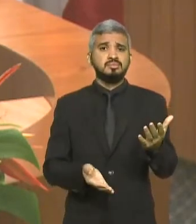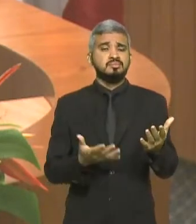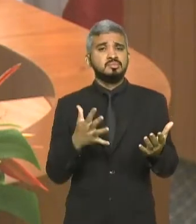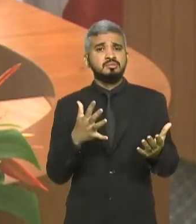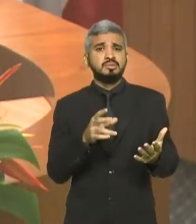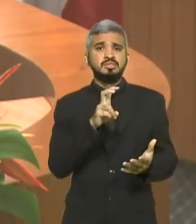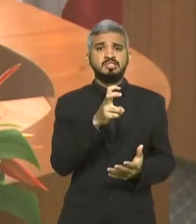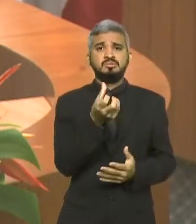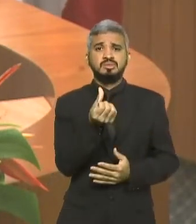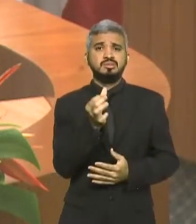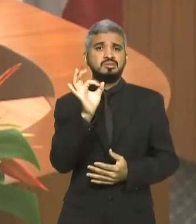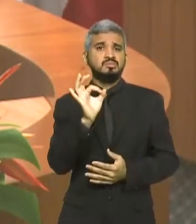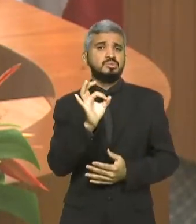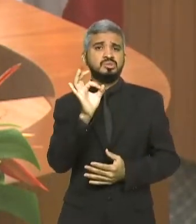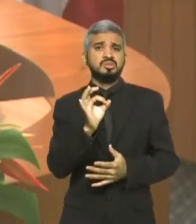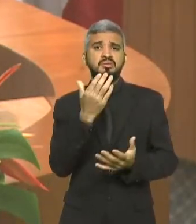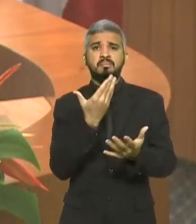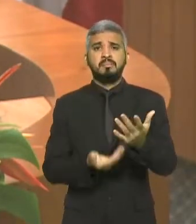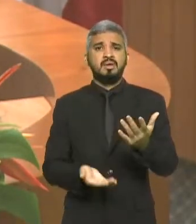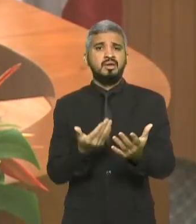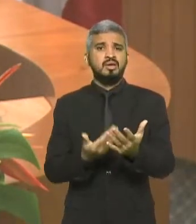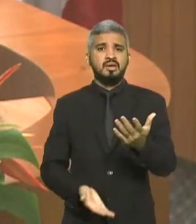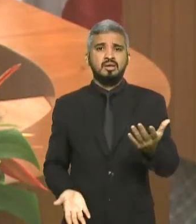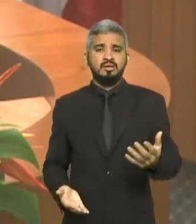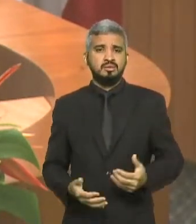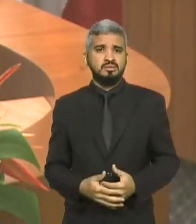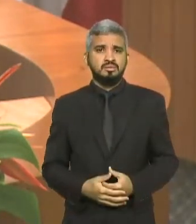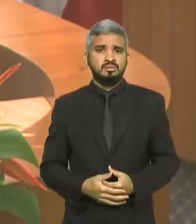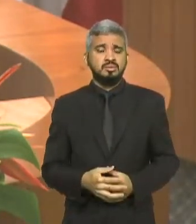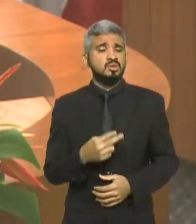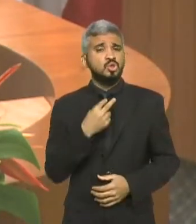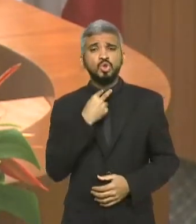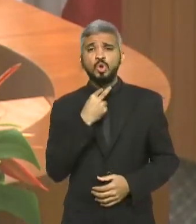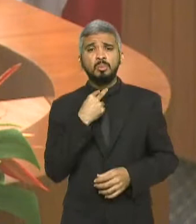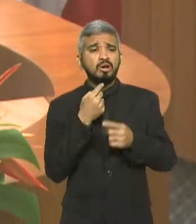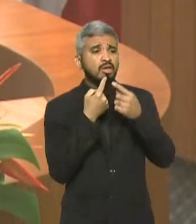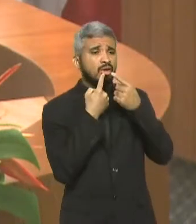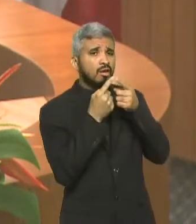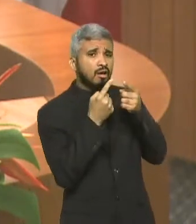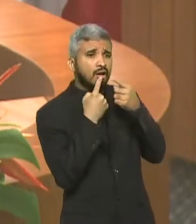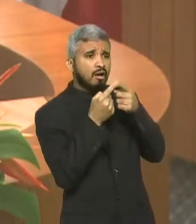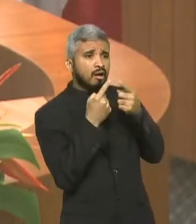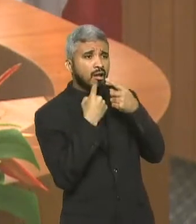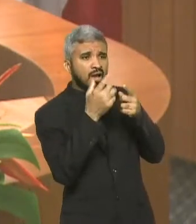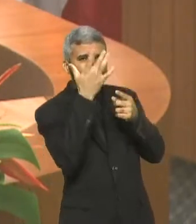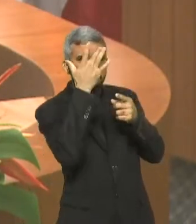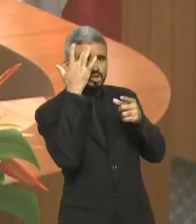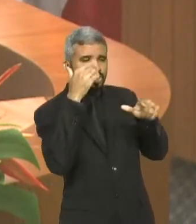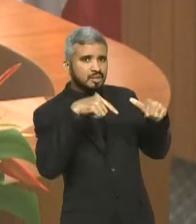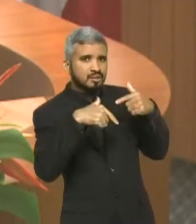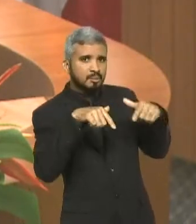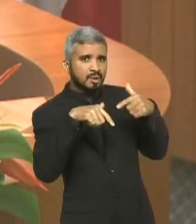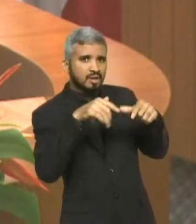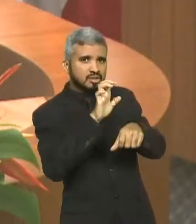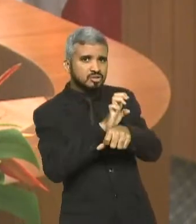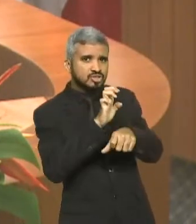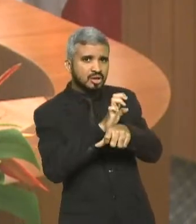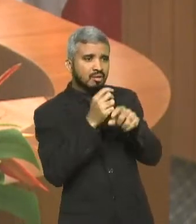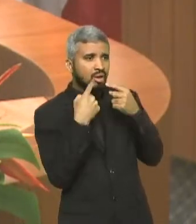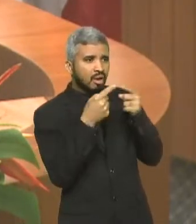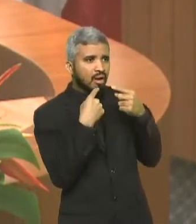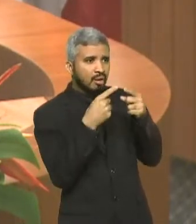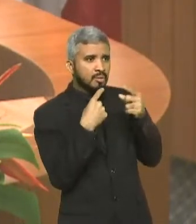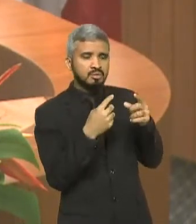população entenda, não tem por que criticar o servidor público, não tem por que jogar pedra no servidor público.